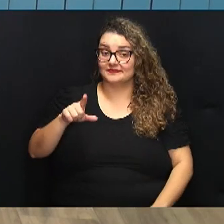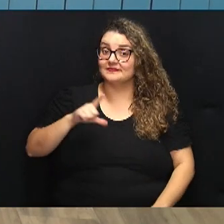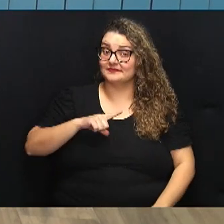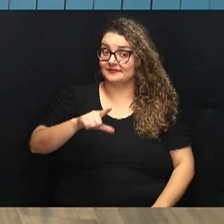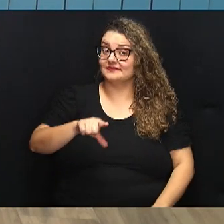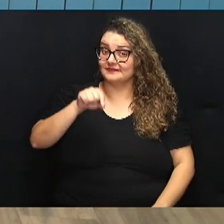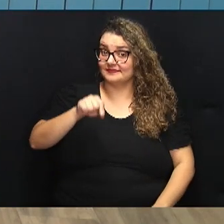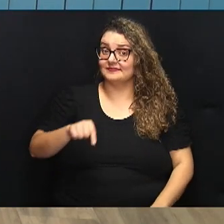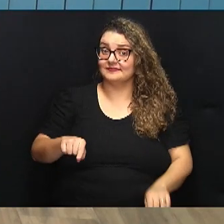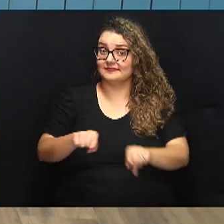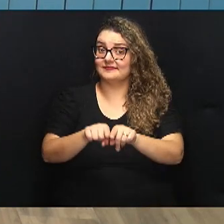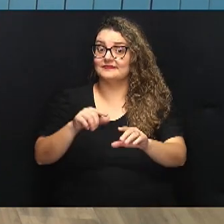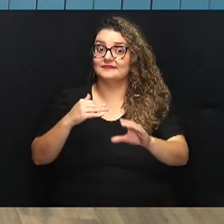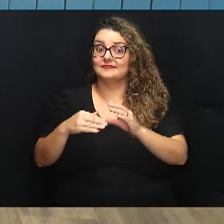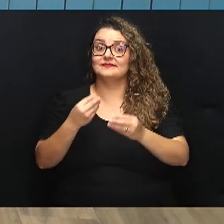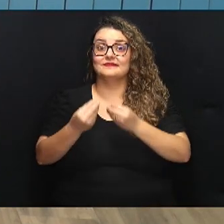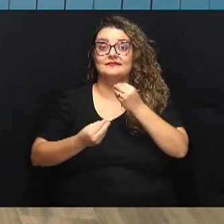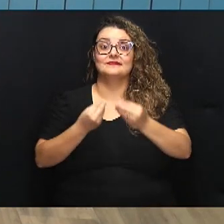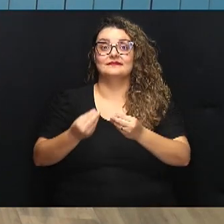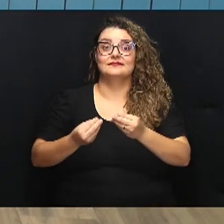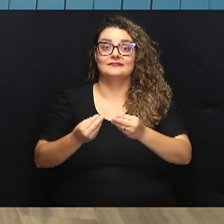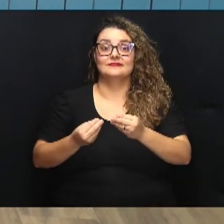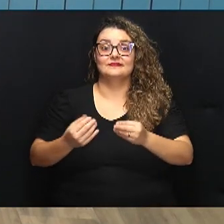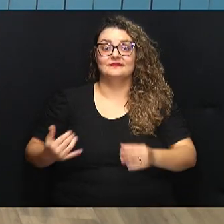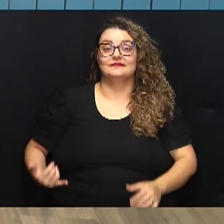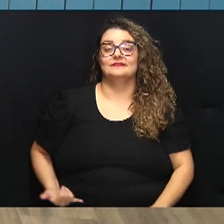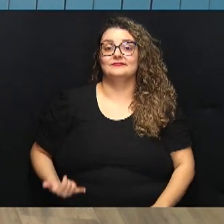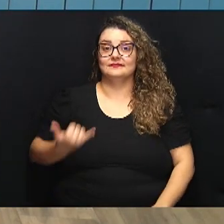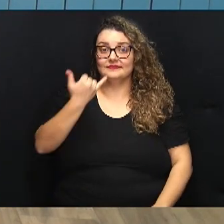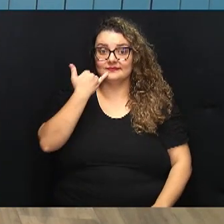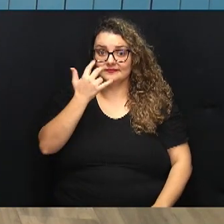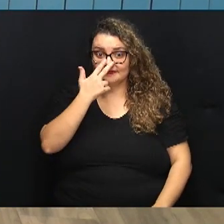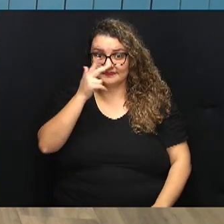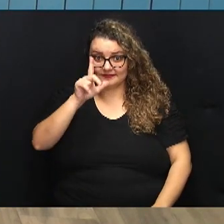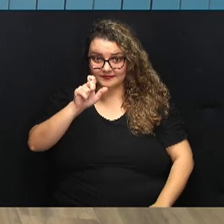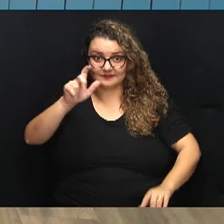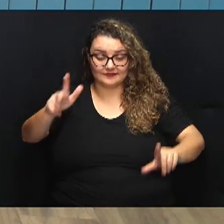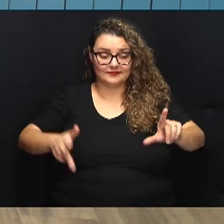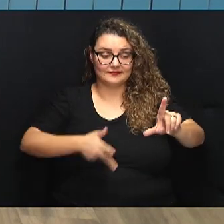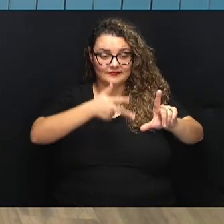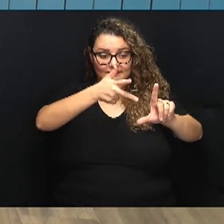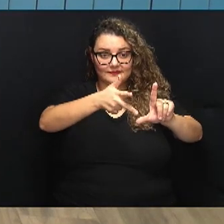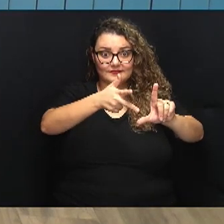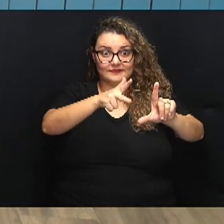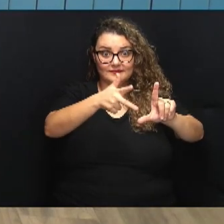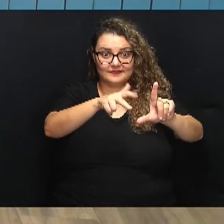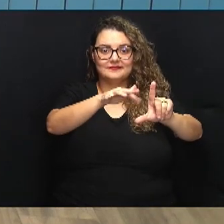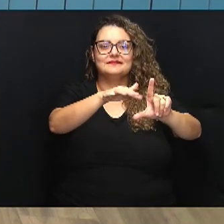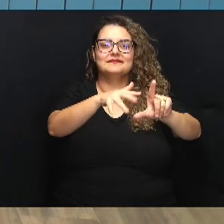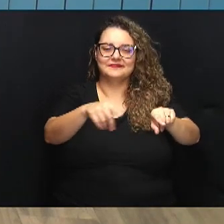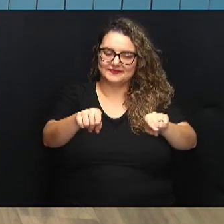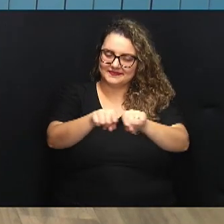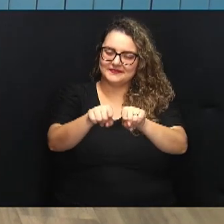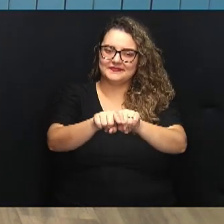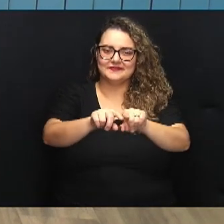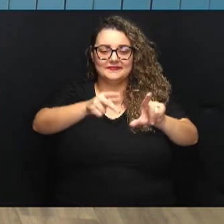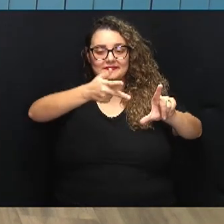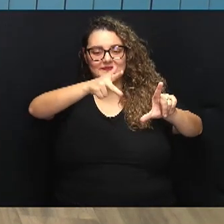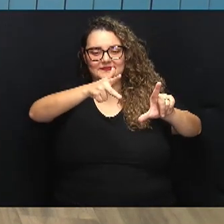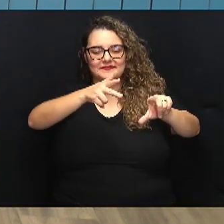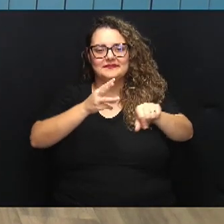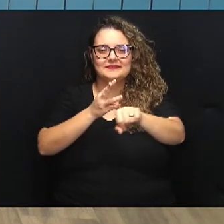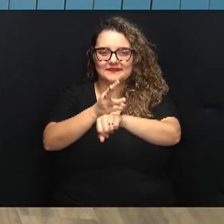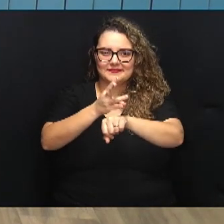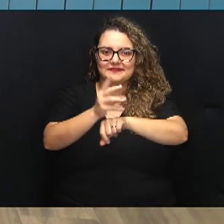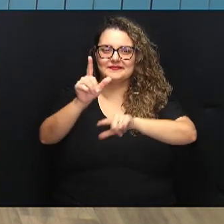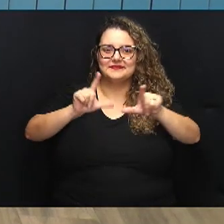opção de enviar esta mensagem com a câmera do seu celular apontada para o QR Code. Também já aparece uma mensagem na sua tela,